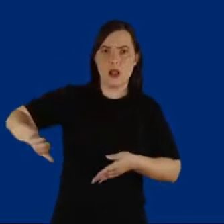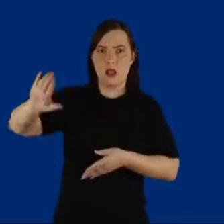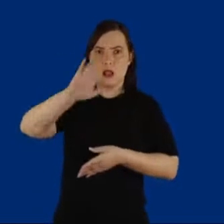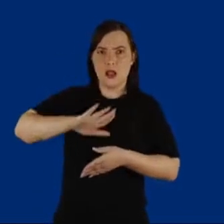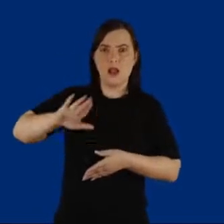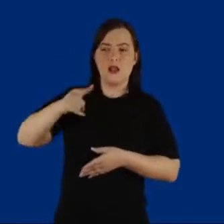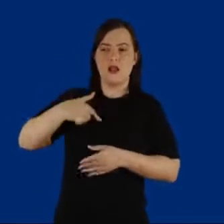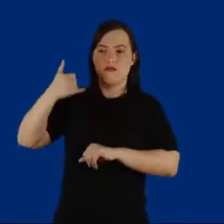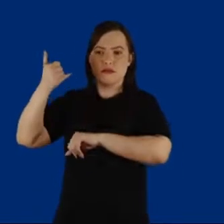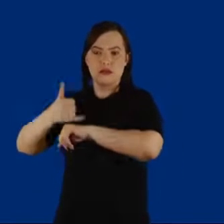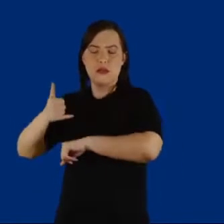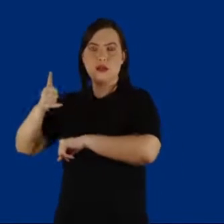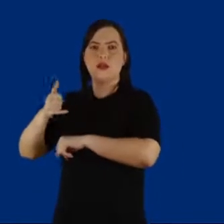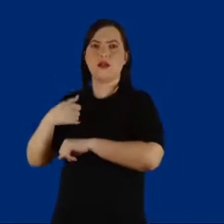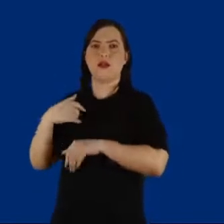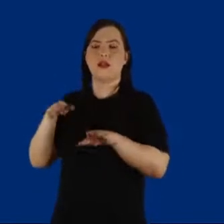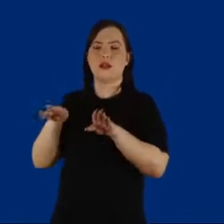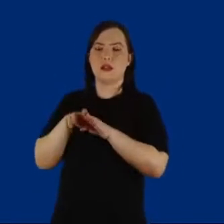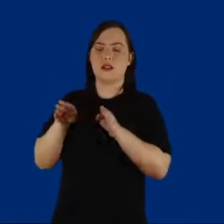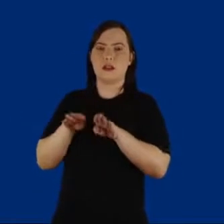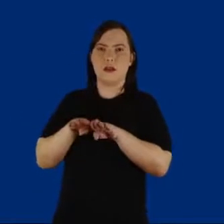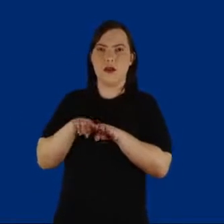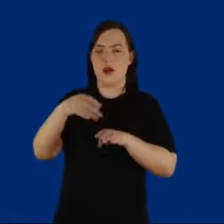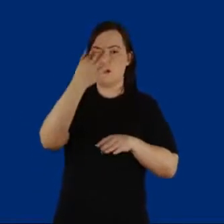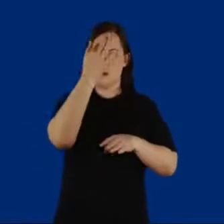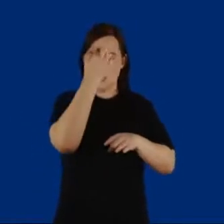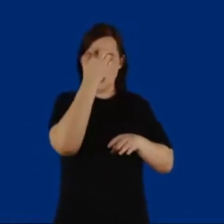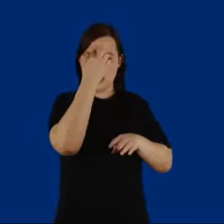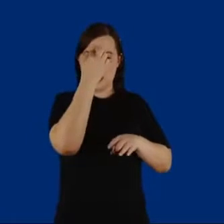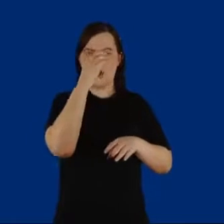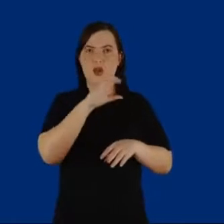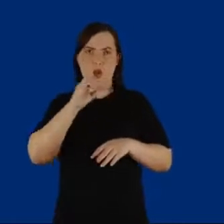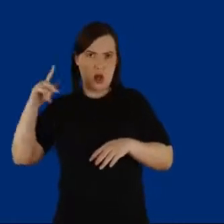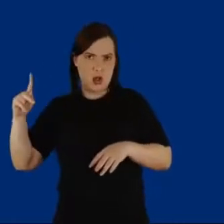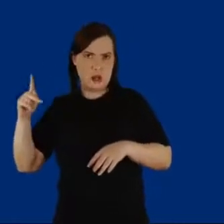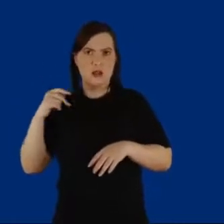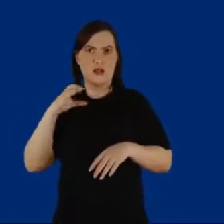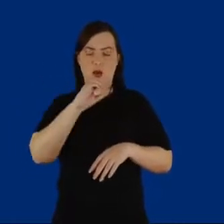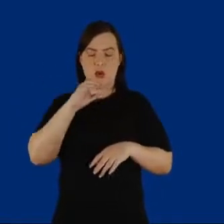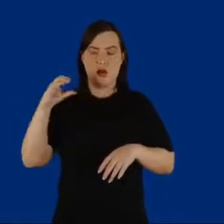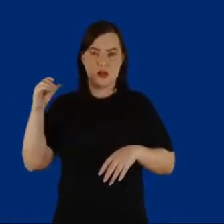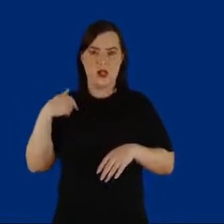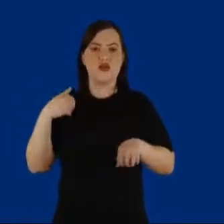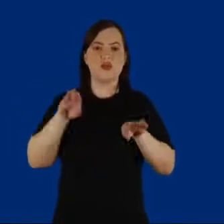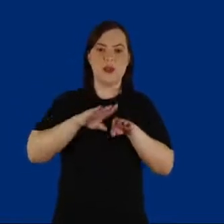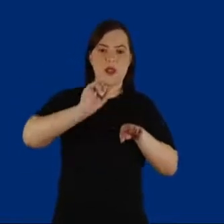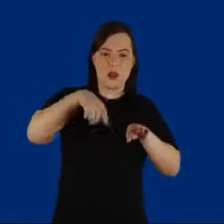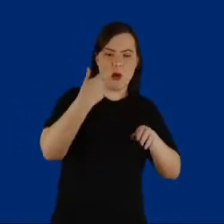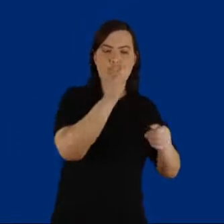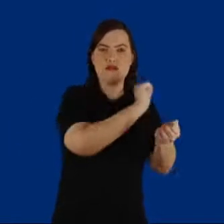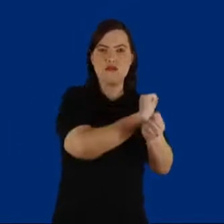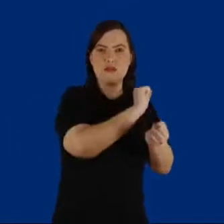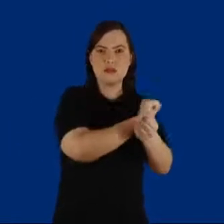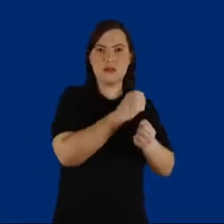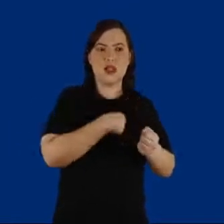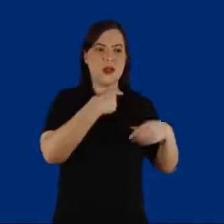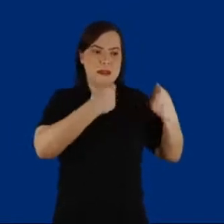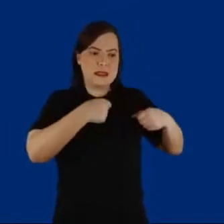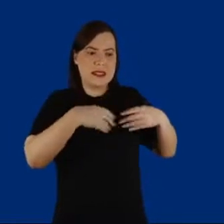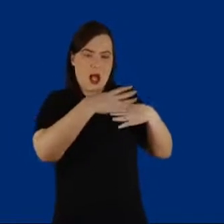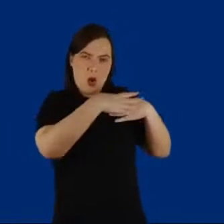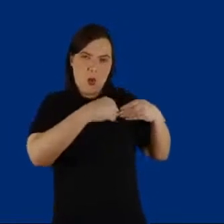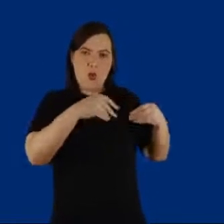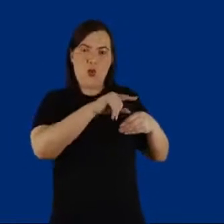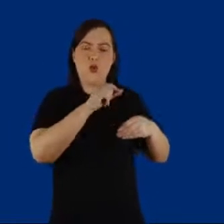chanceler das Índias ocidentais. Ele acredita que depois da escravidão nós tínhamos que curar o